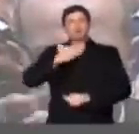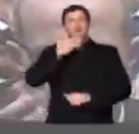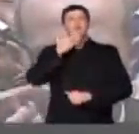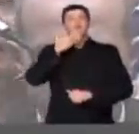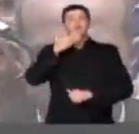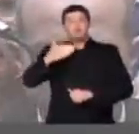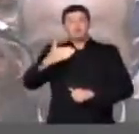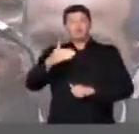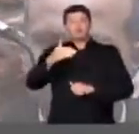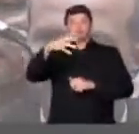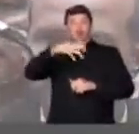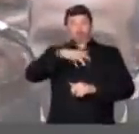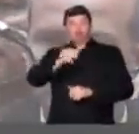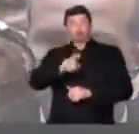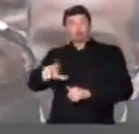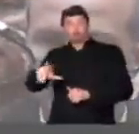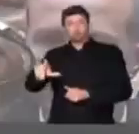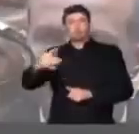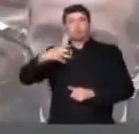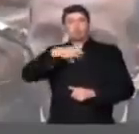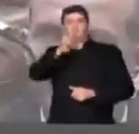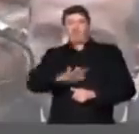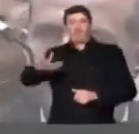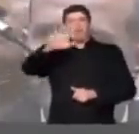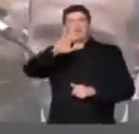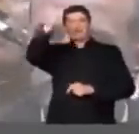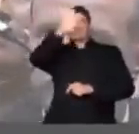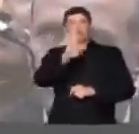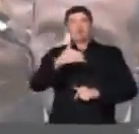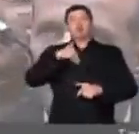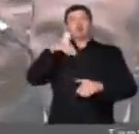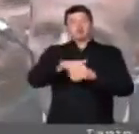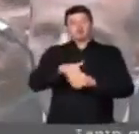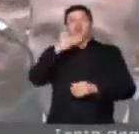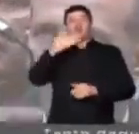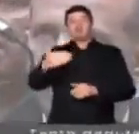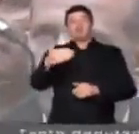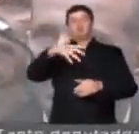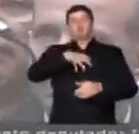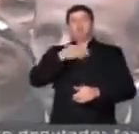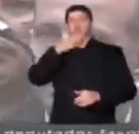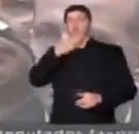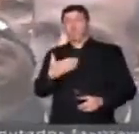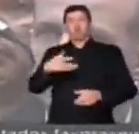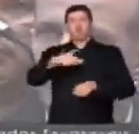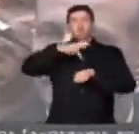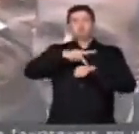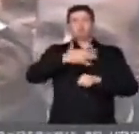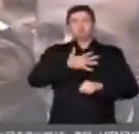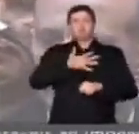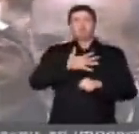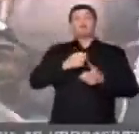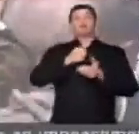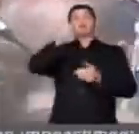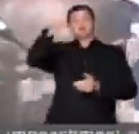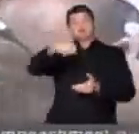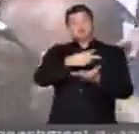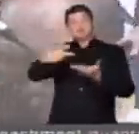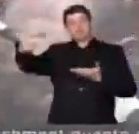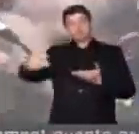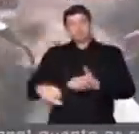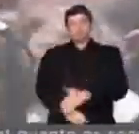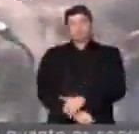do extremo sul da Bahia e do Brasil, meu voto a favor da Bahia, a favor do meu país, sim ao impeachment da